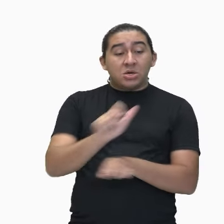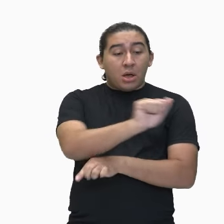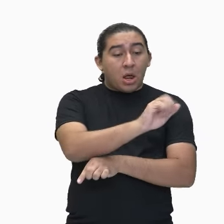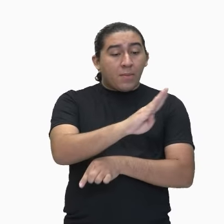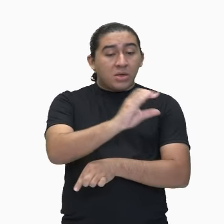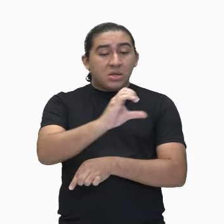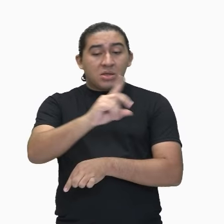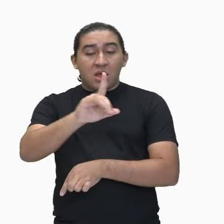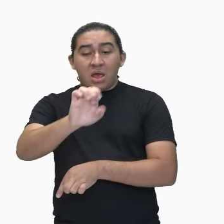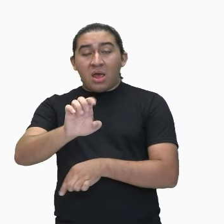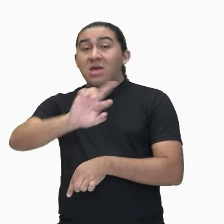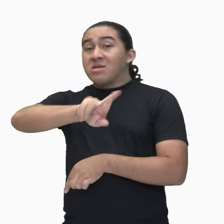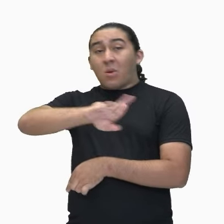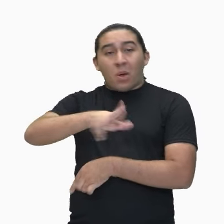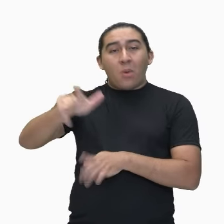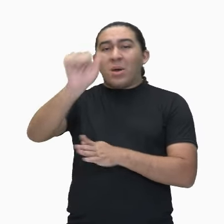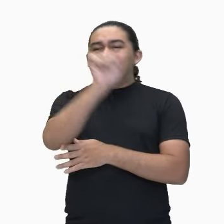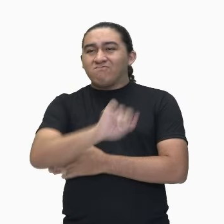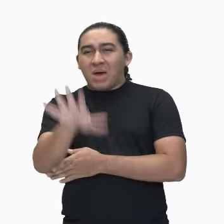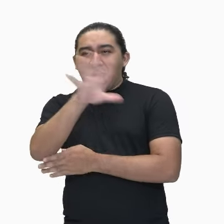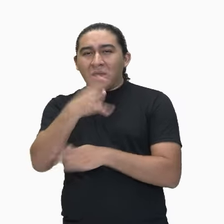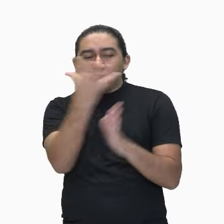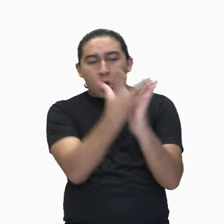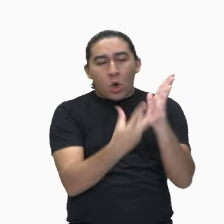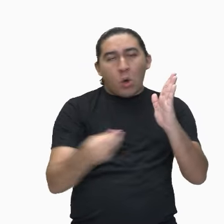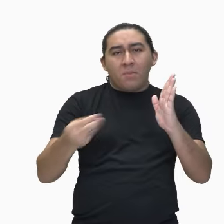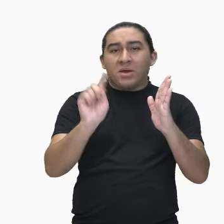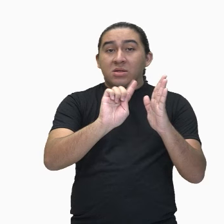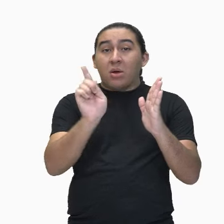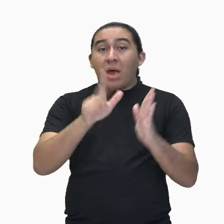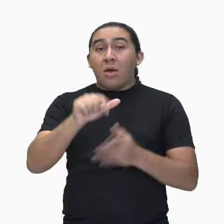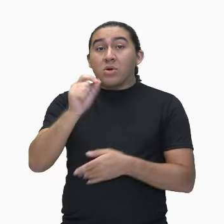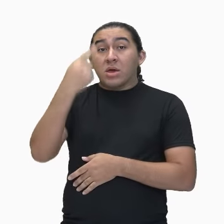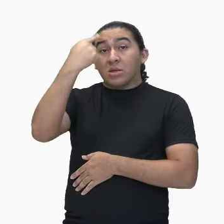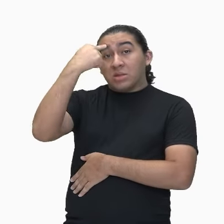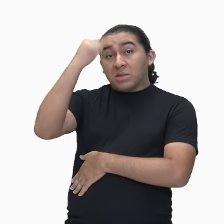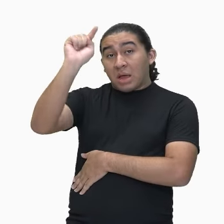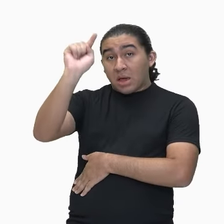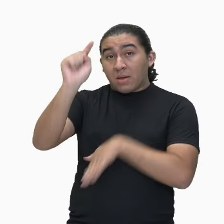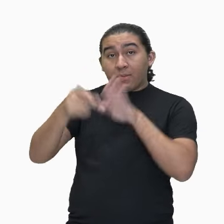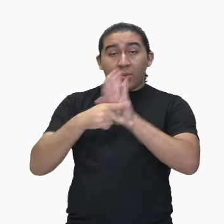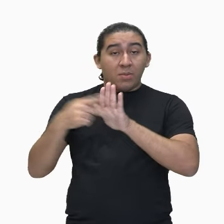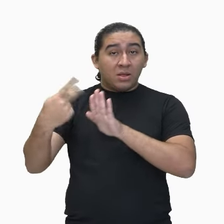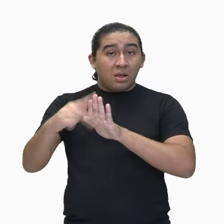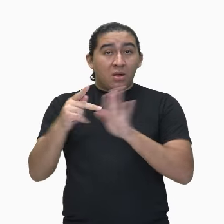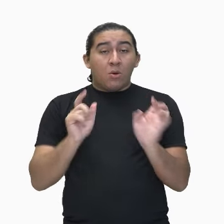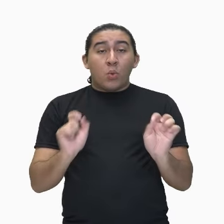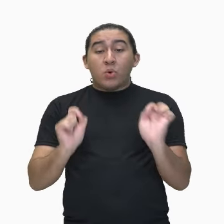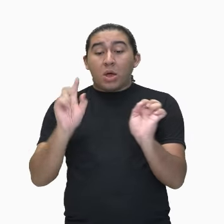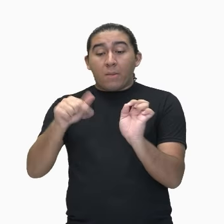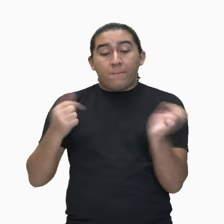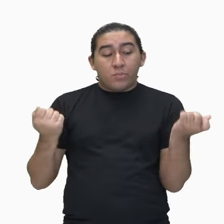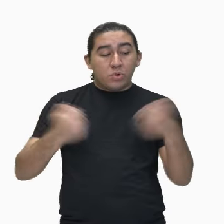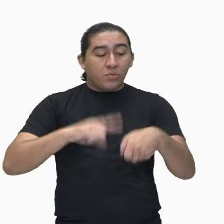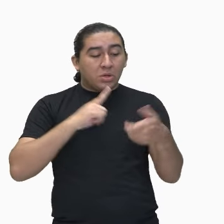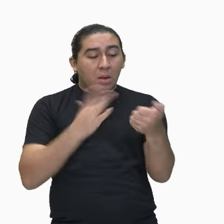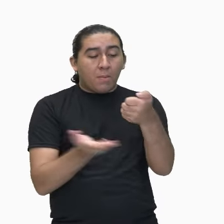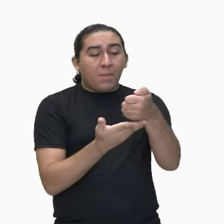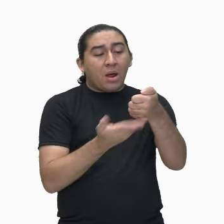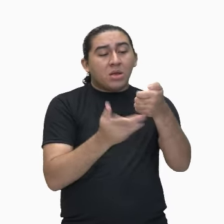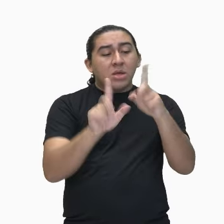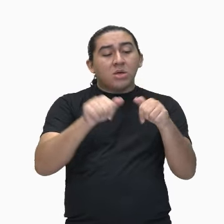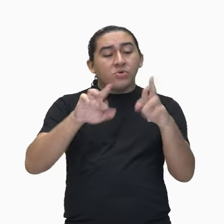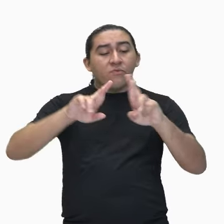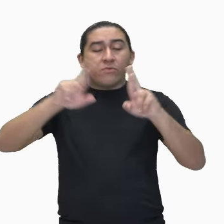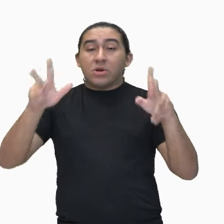representa uma imagem da coisa que está sendo dita, mas o quê? A ideia dela, o que dela se pensa é